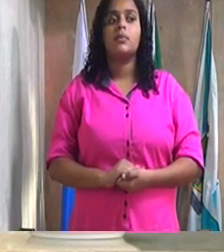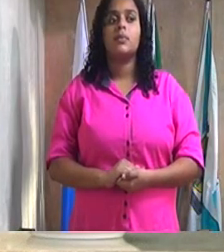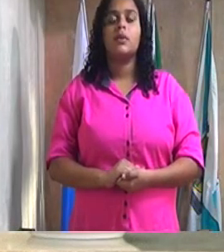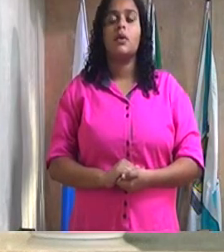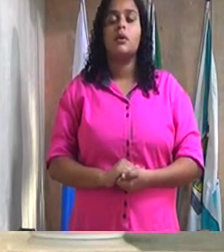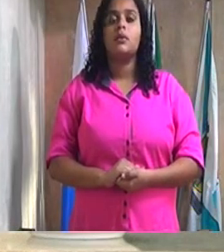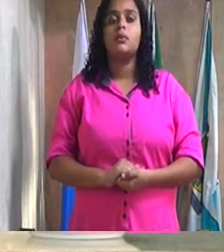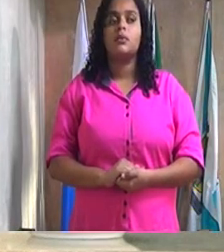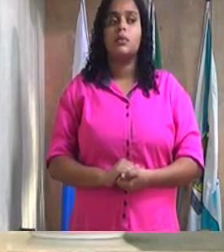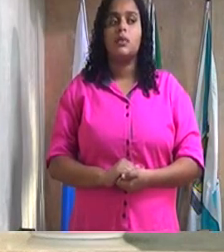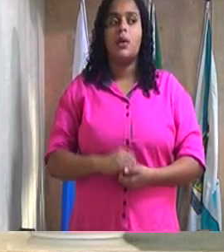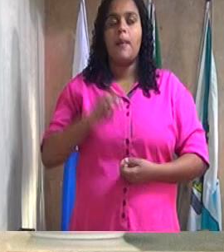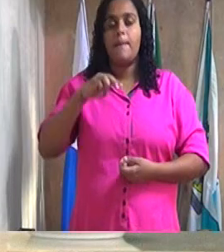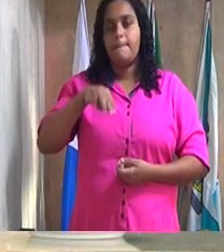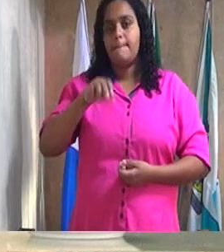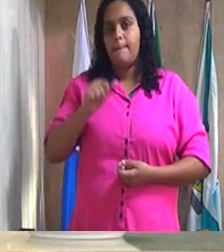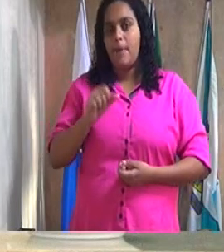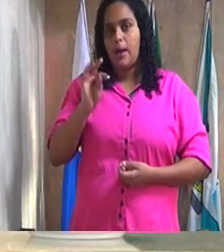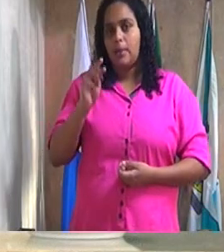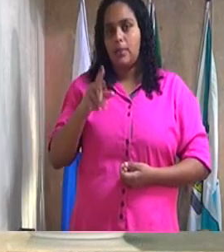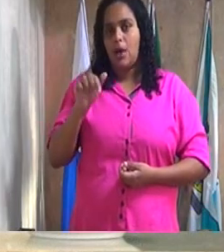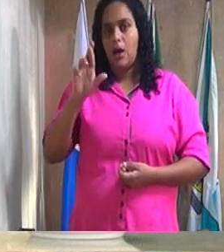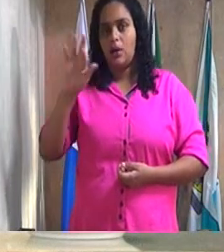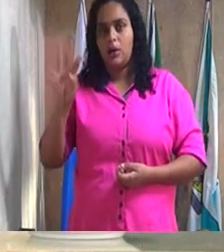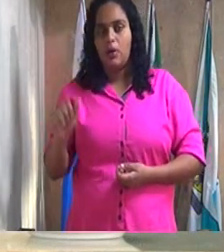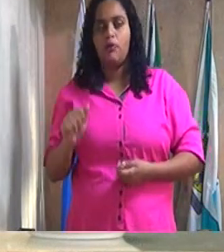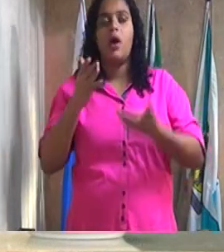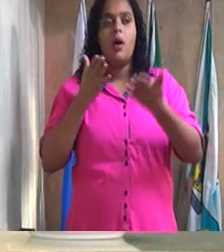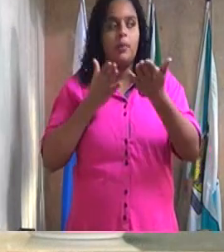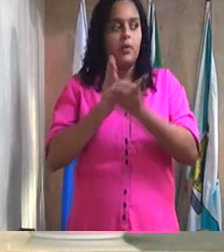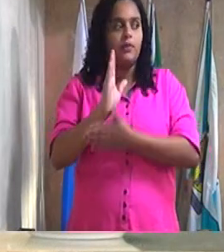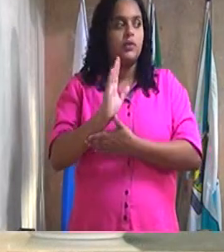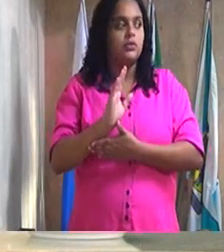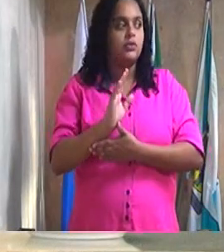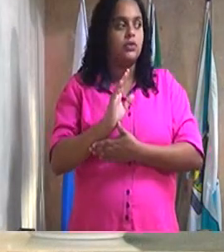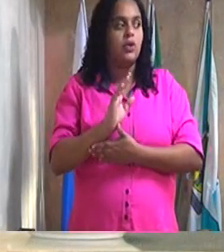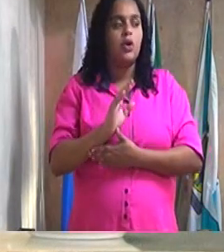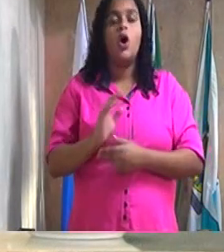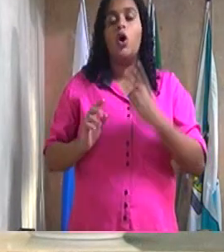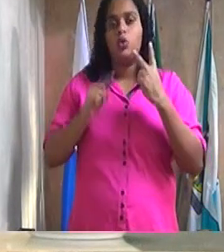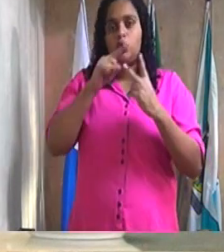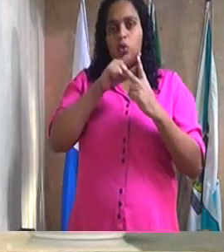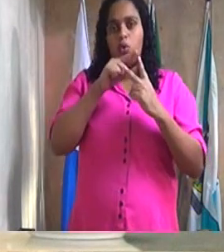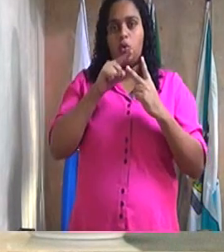Matéria foi aprovada com um voto contra, com dois votos.